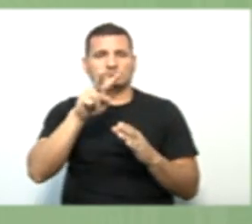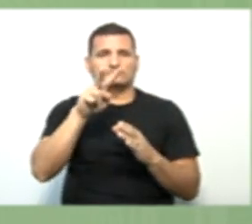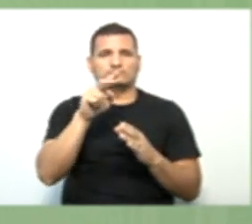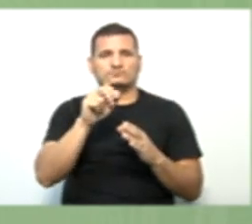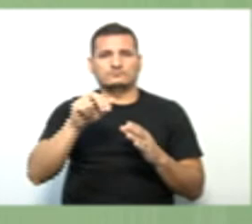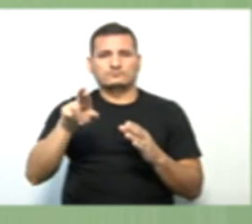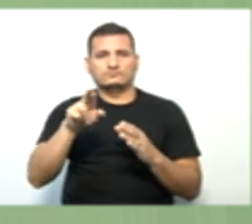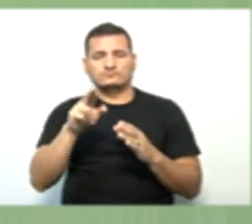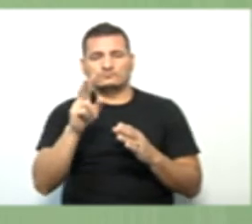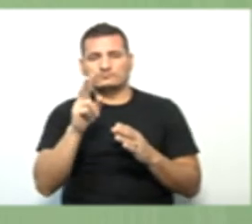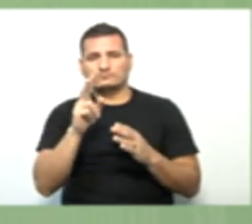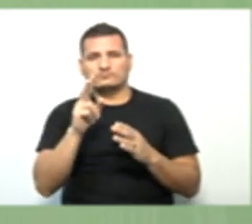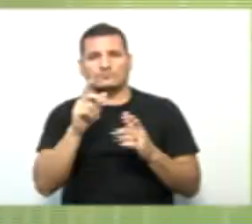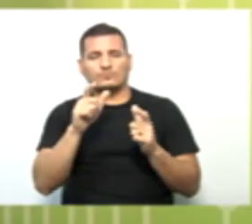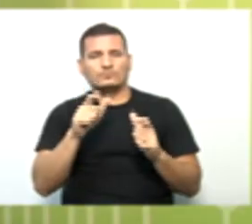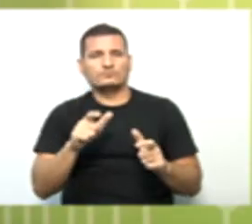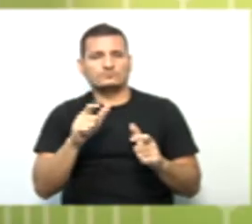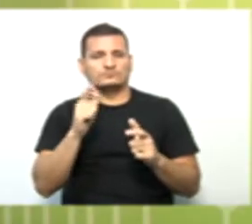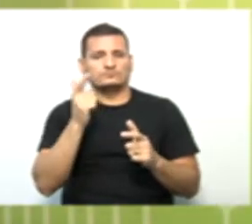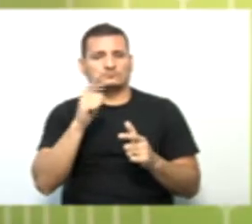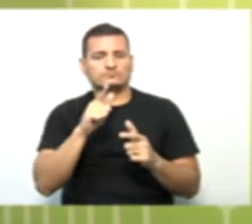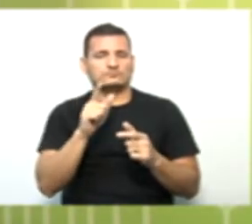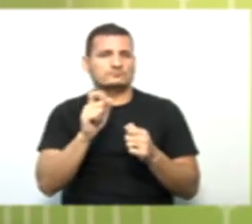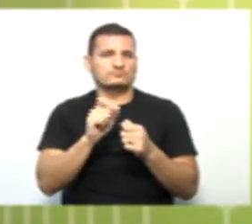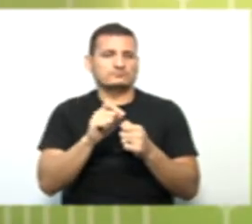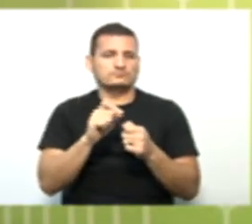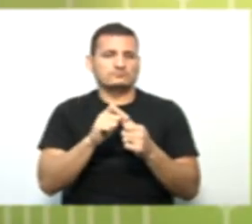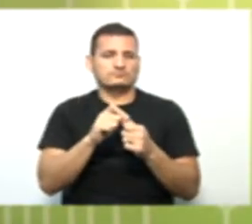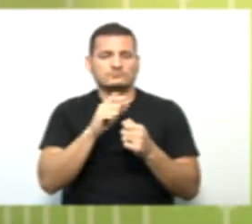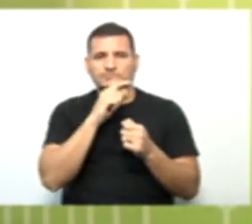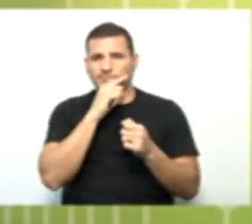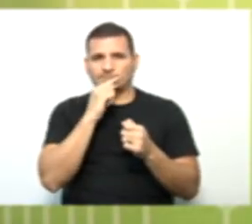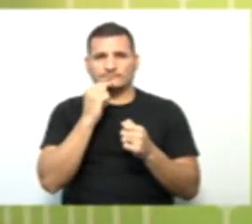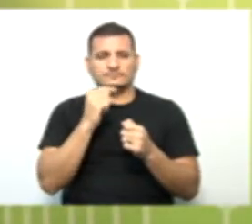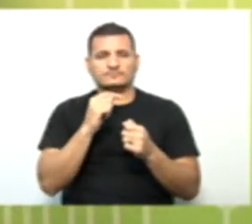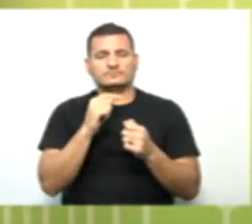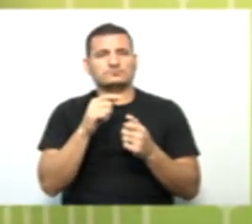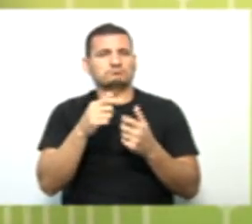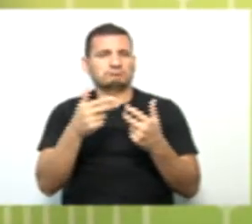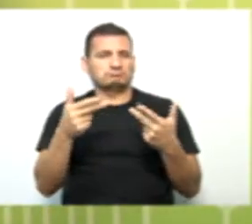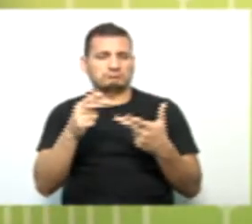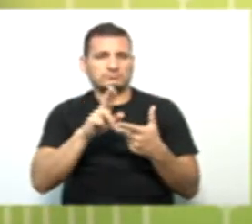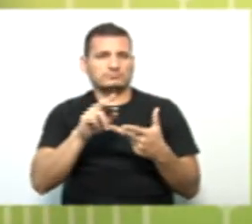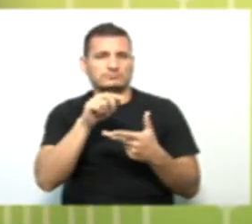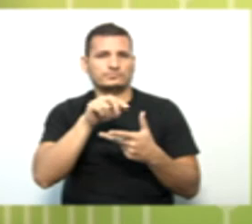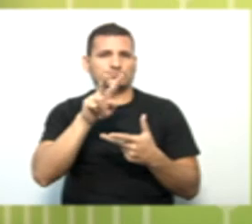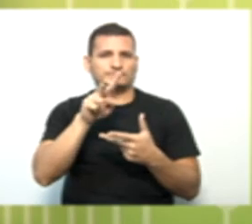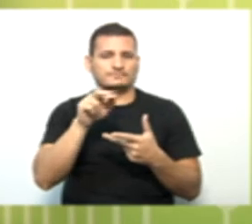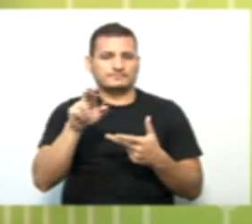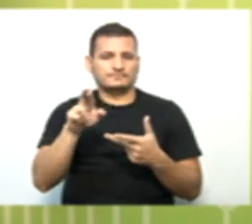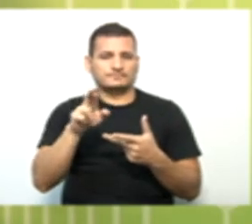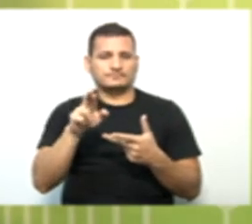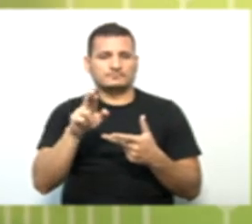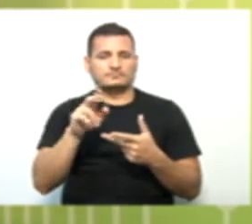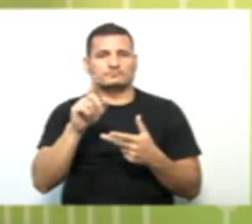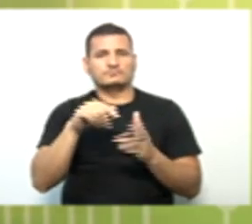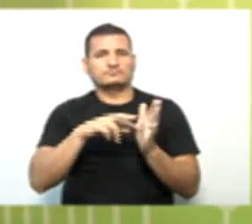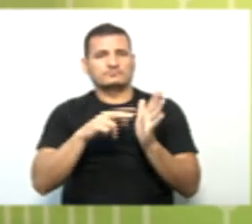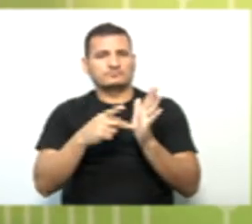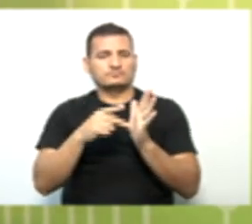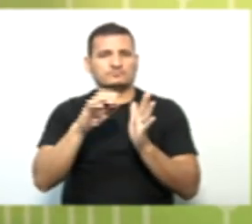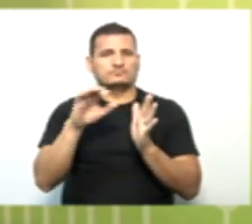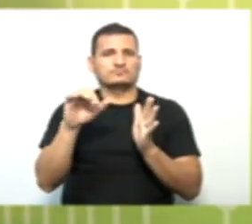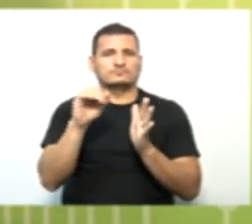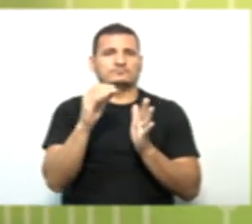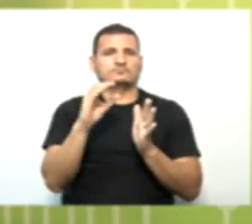variável, aonde que eu consigo fazer uma expressão utilizando essa variável. Isso significa o escopo, onde